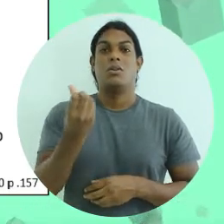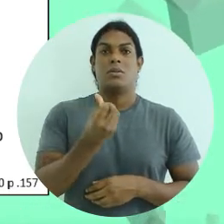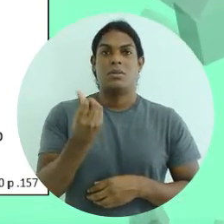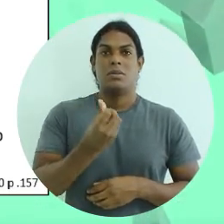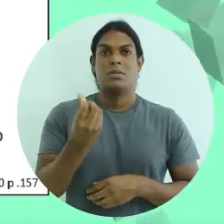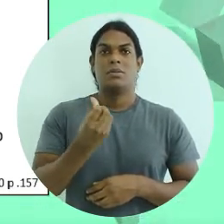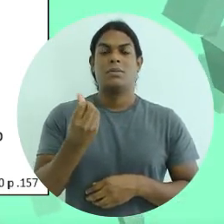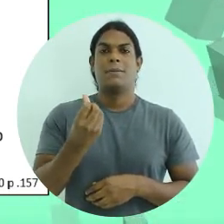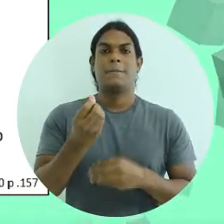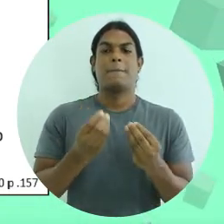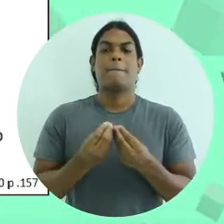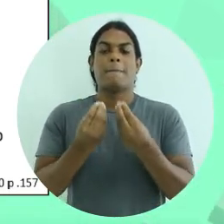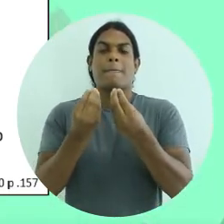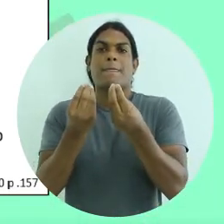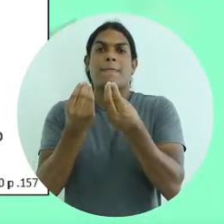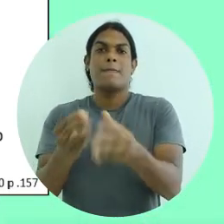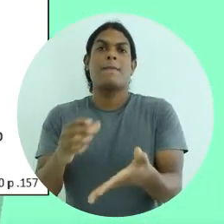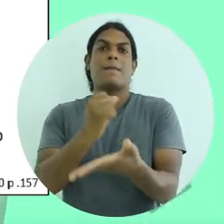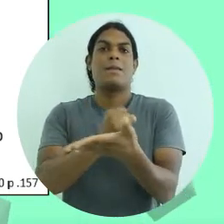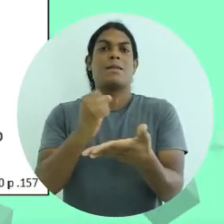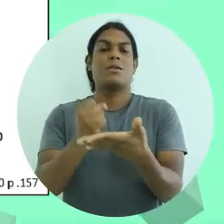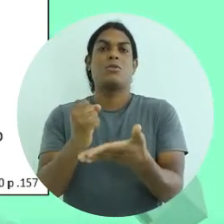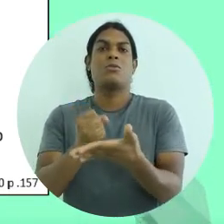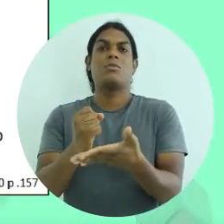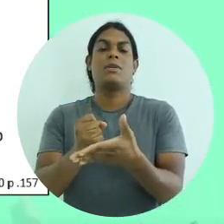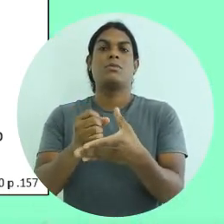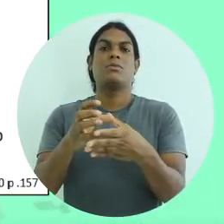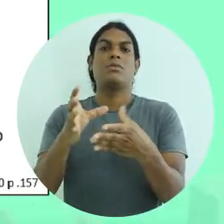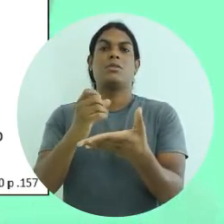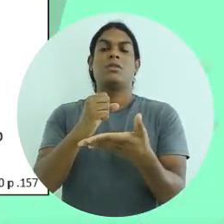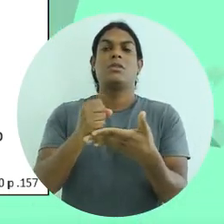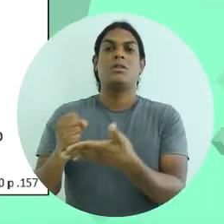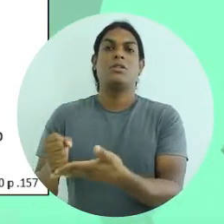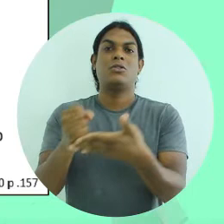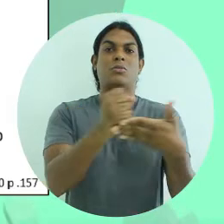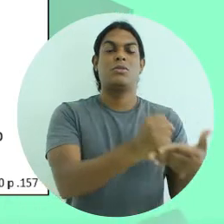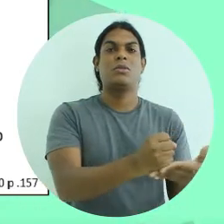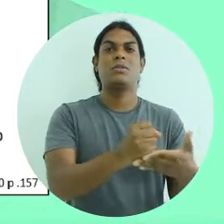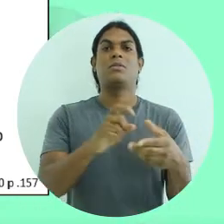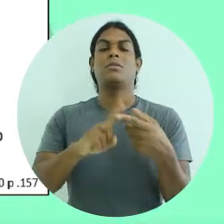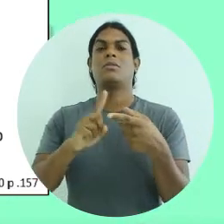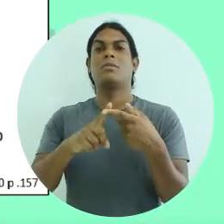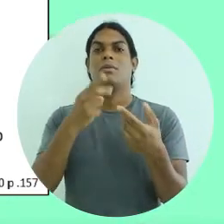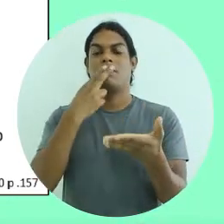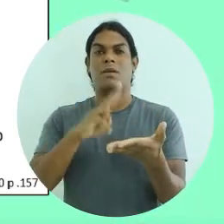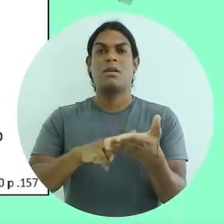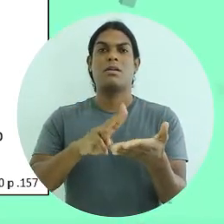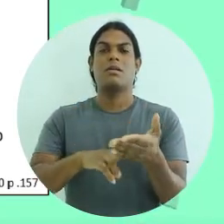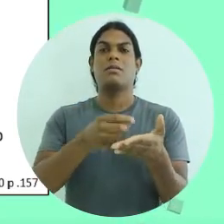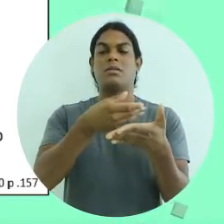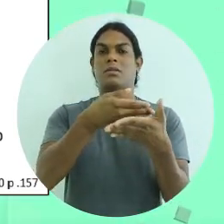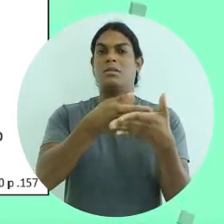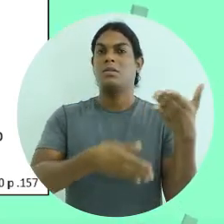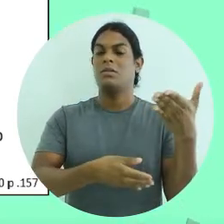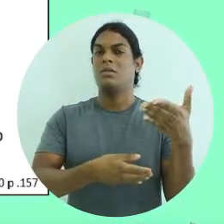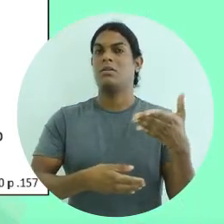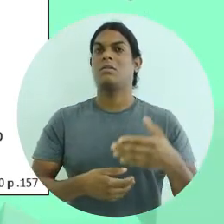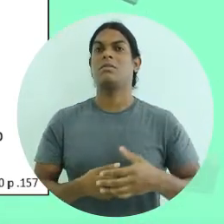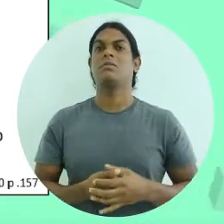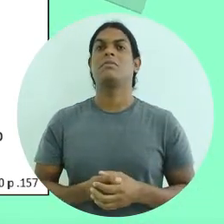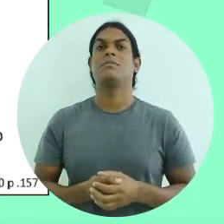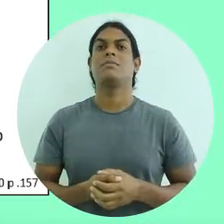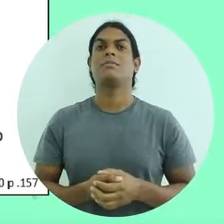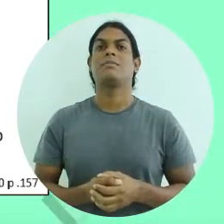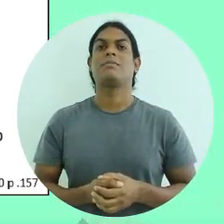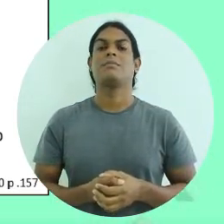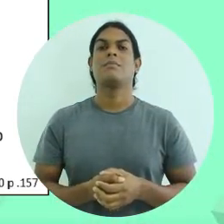é a entrega dos documentos de exportação, a carta de crédito, né? As cartas de crédito cambial, para